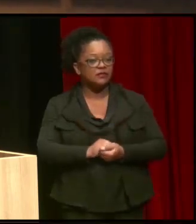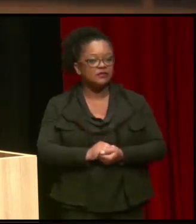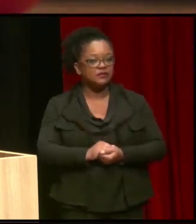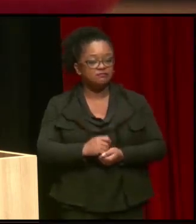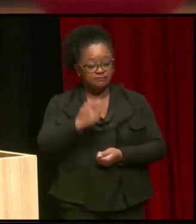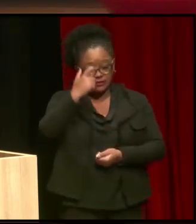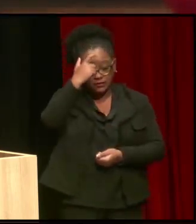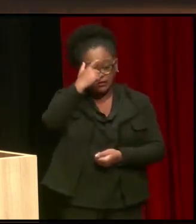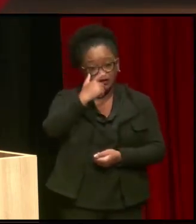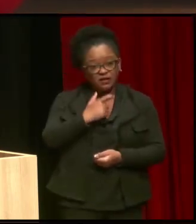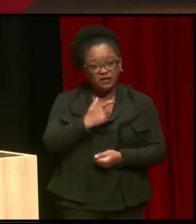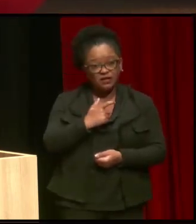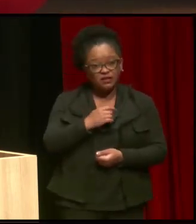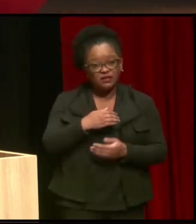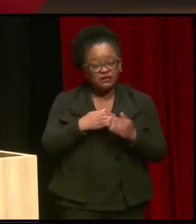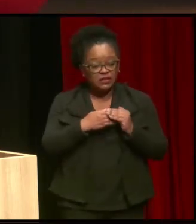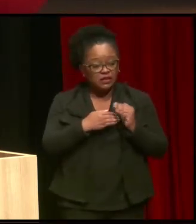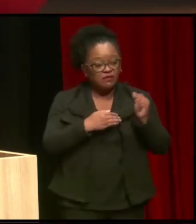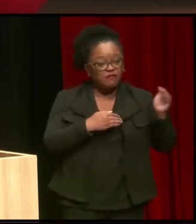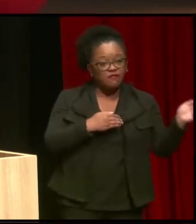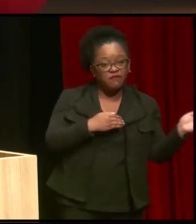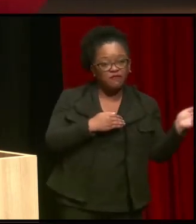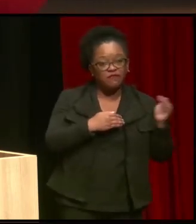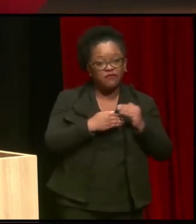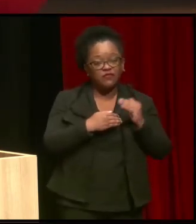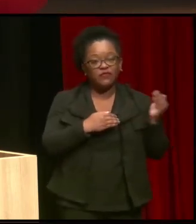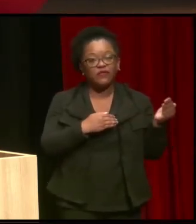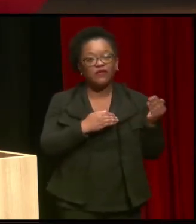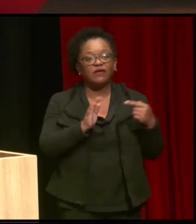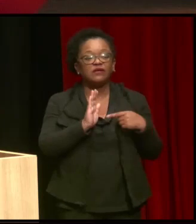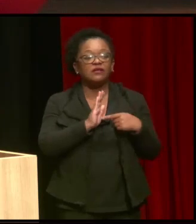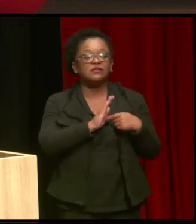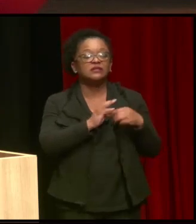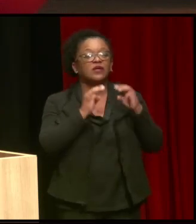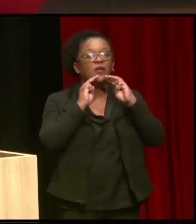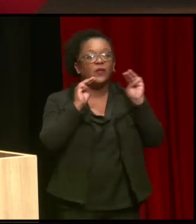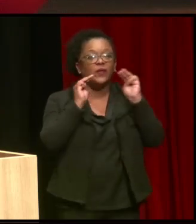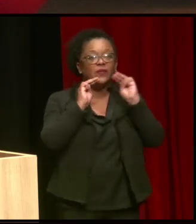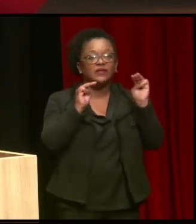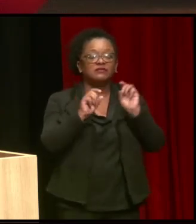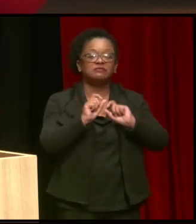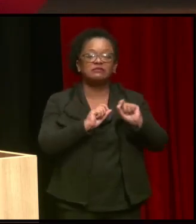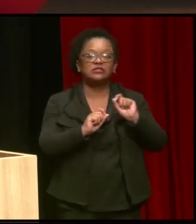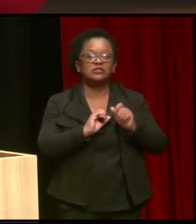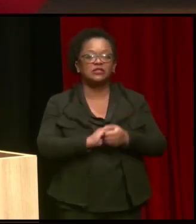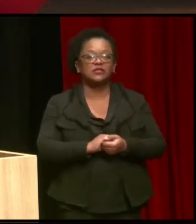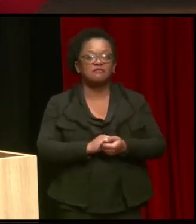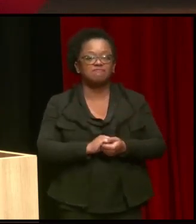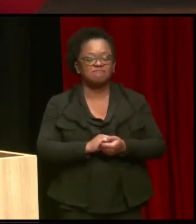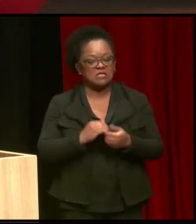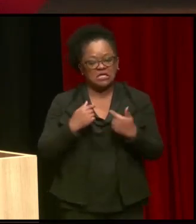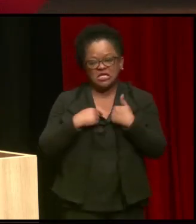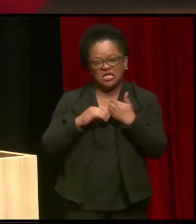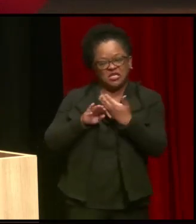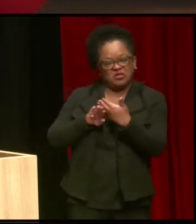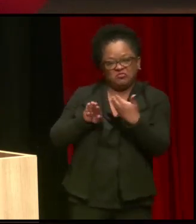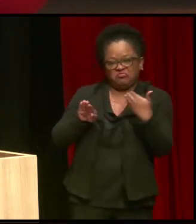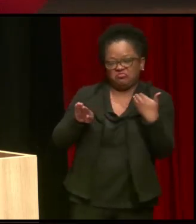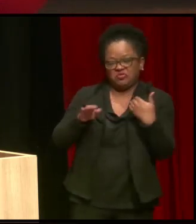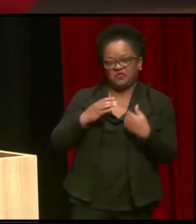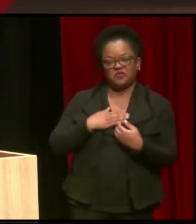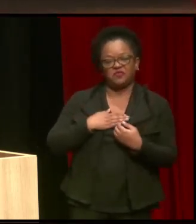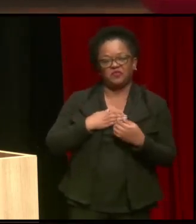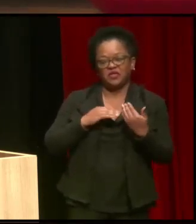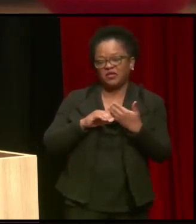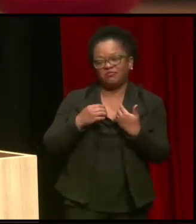com você que está fora da igreja, qual é a mensagem que ele está recebendo? Fala para mim. Eu não pertenço àquela igreja. Eu não